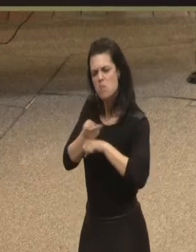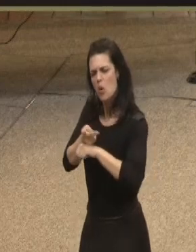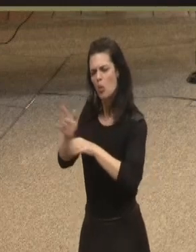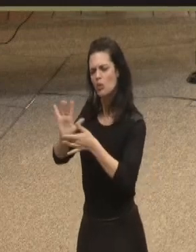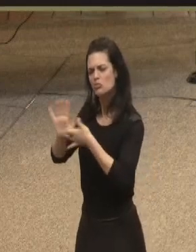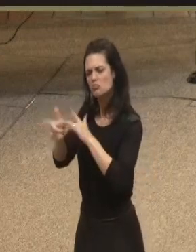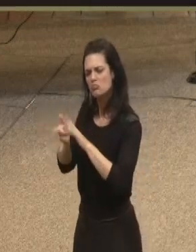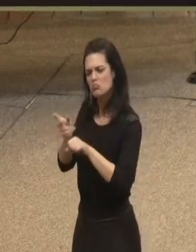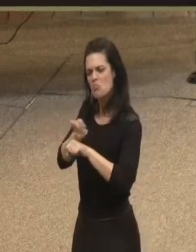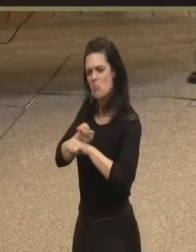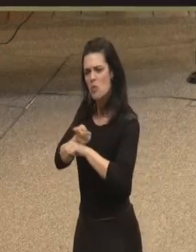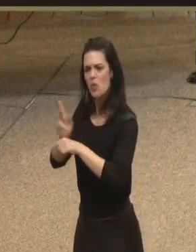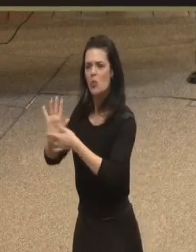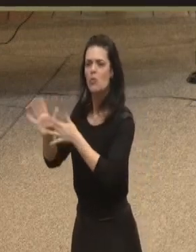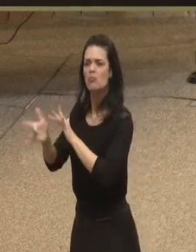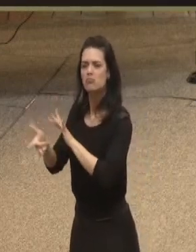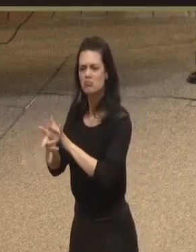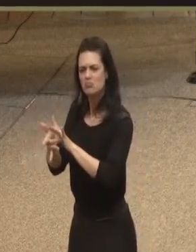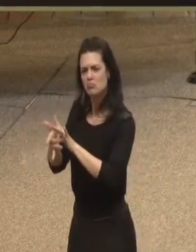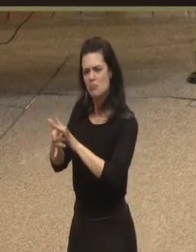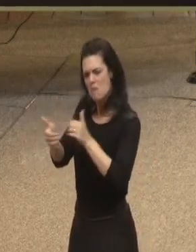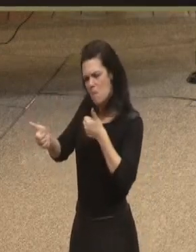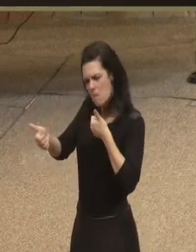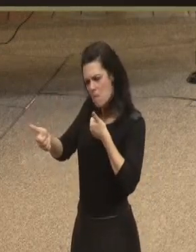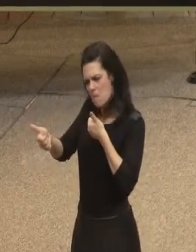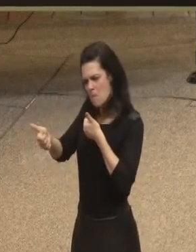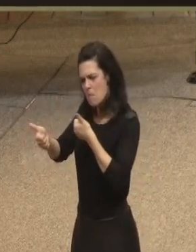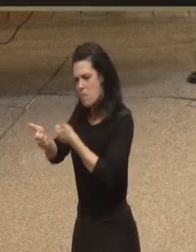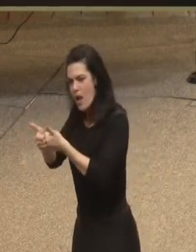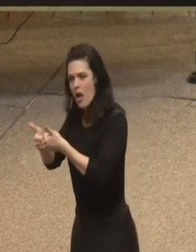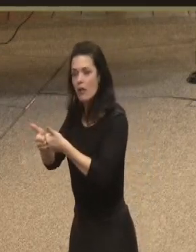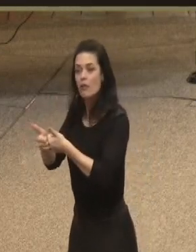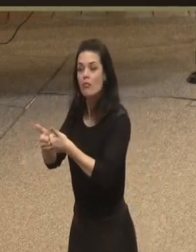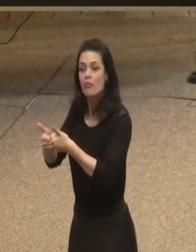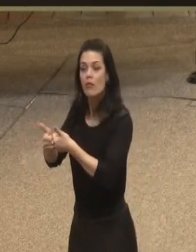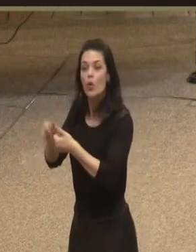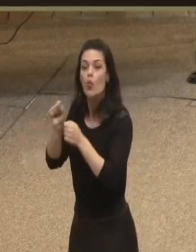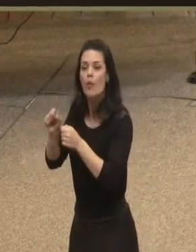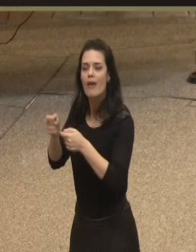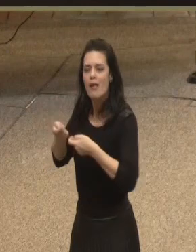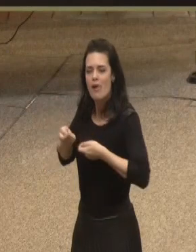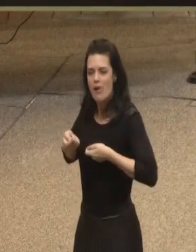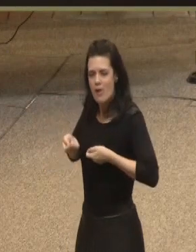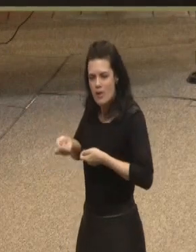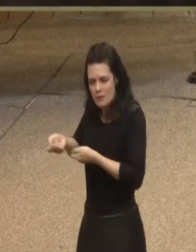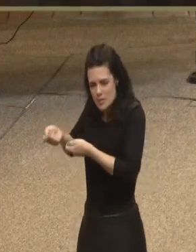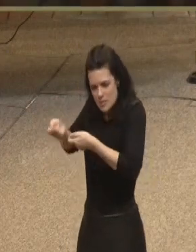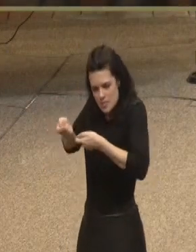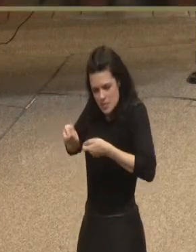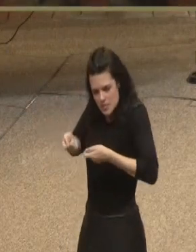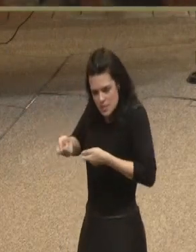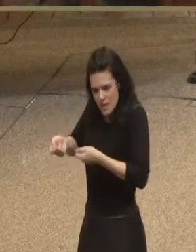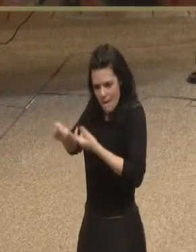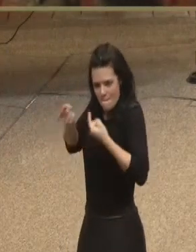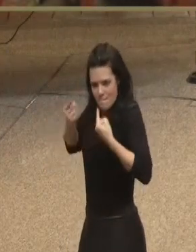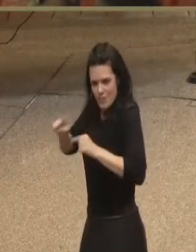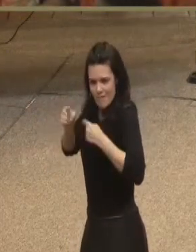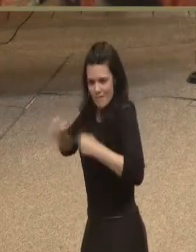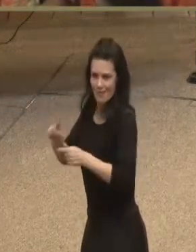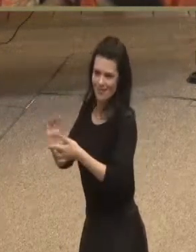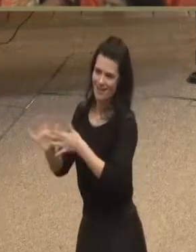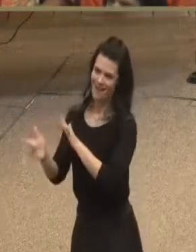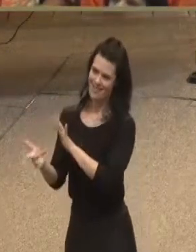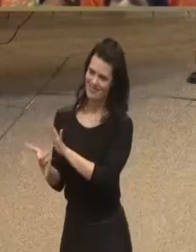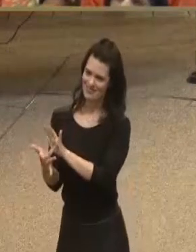fariseus e saduceus se aproximaram do Senhor Jesus para tentá-lo. para tentá-lo. O